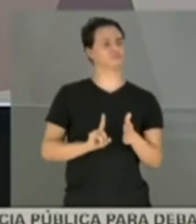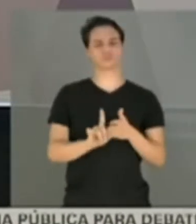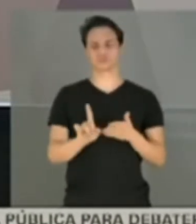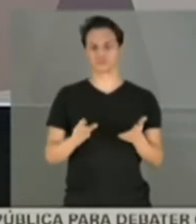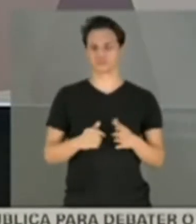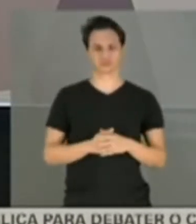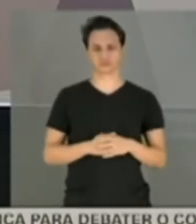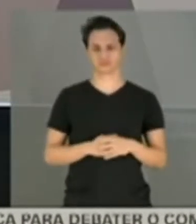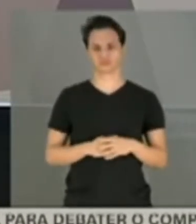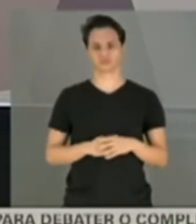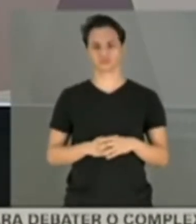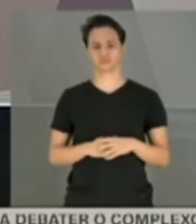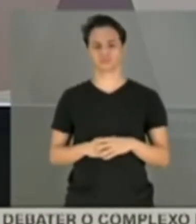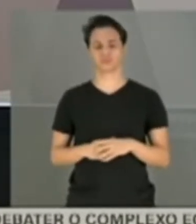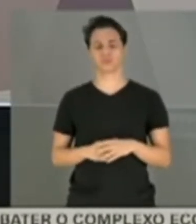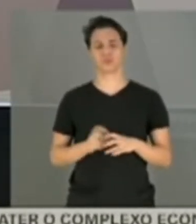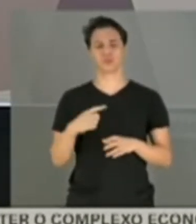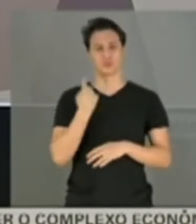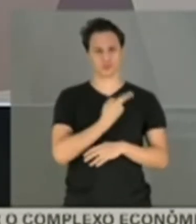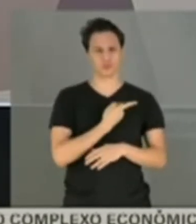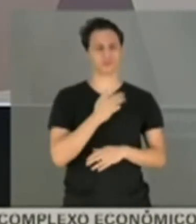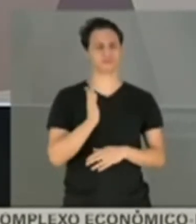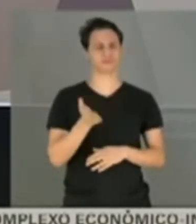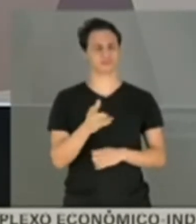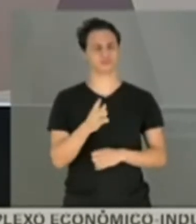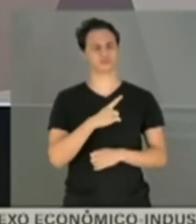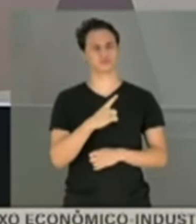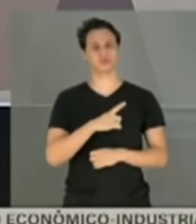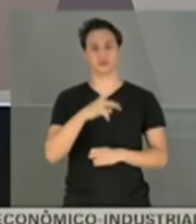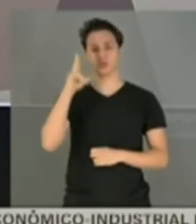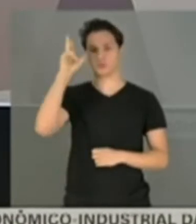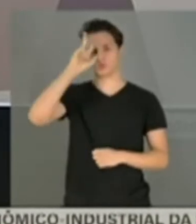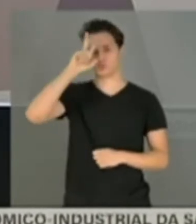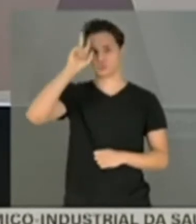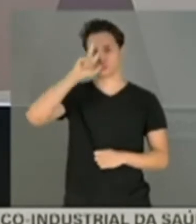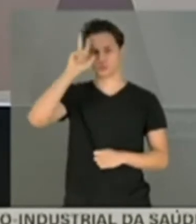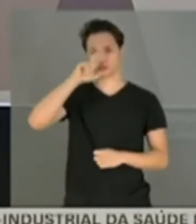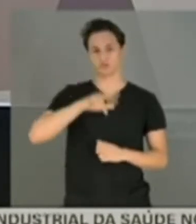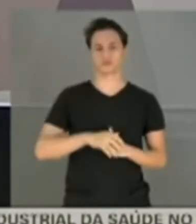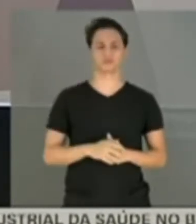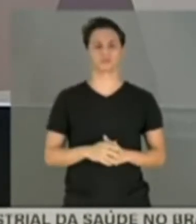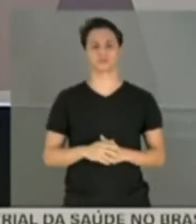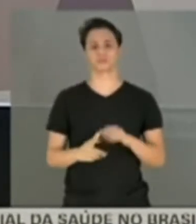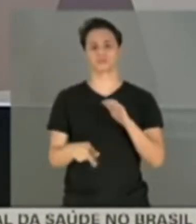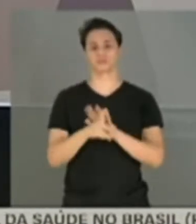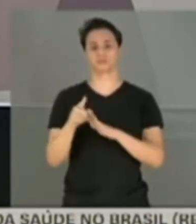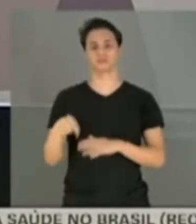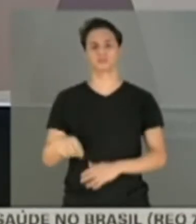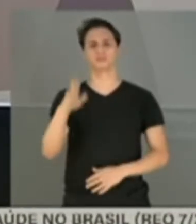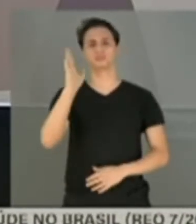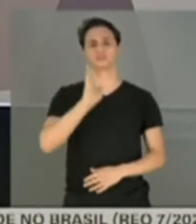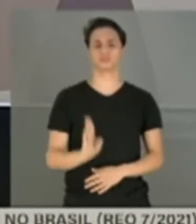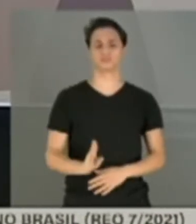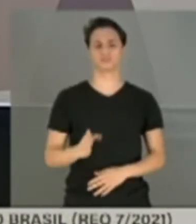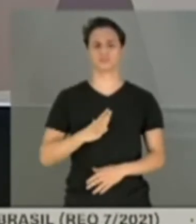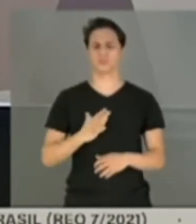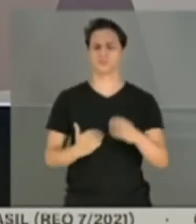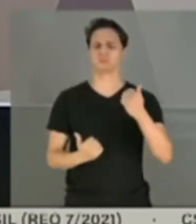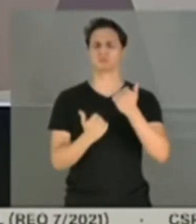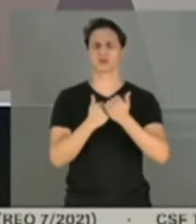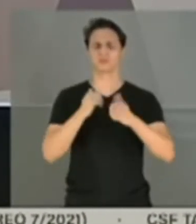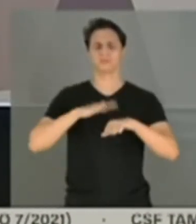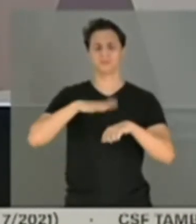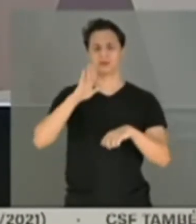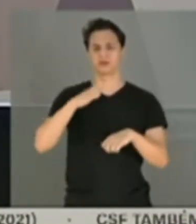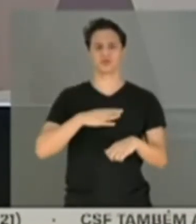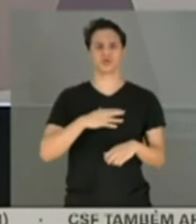Nós já temos história. E a história da democracia brasileira, cada ano se fortaleceu. Não é